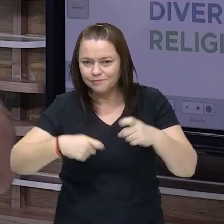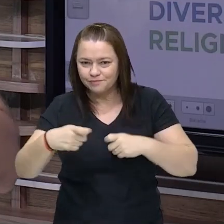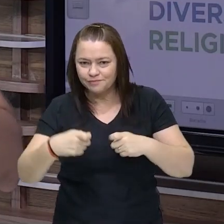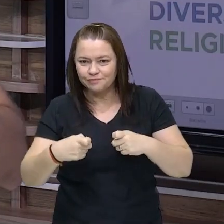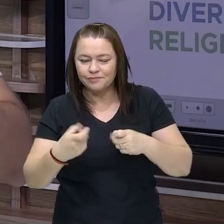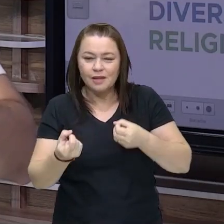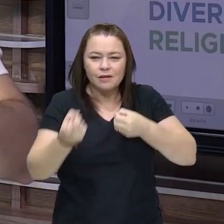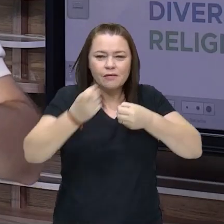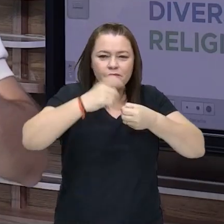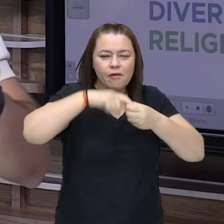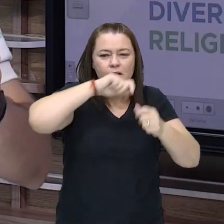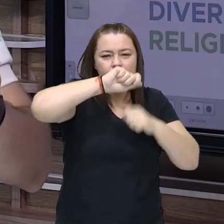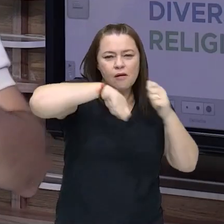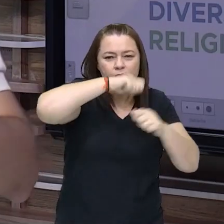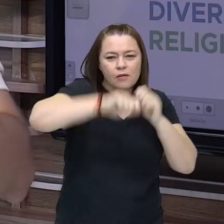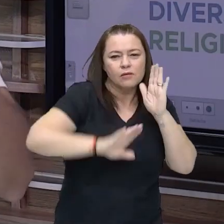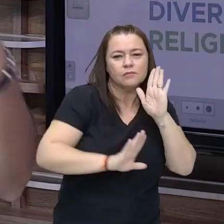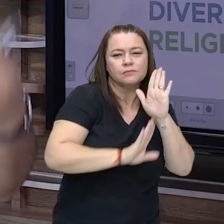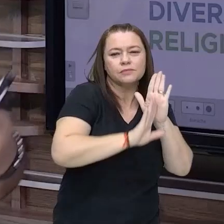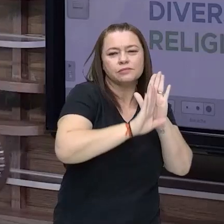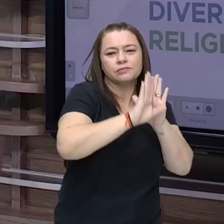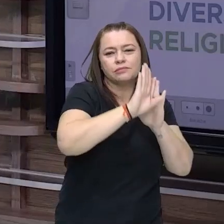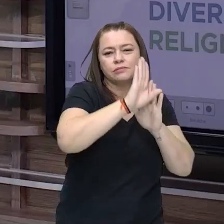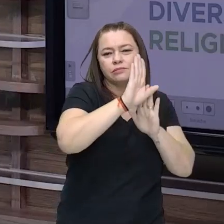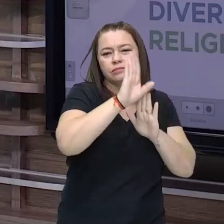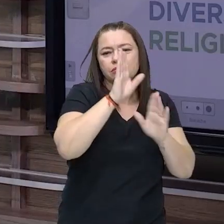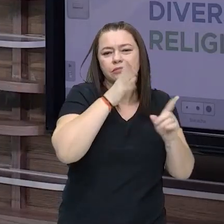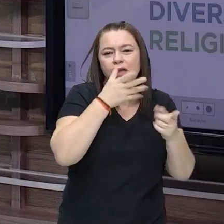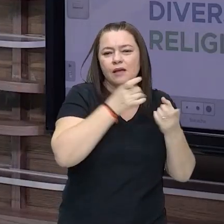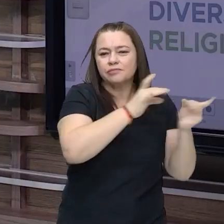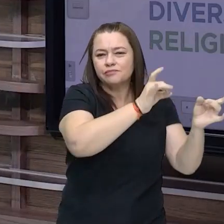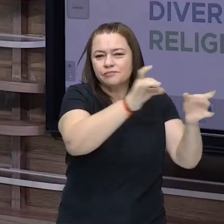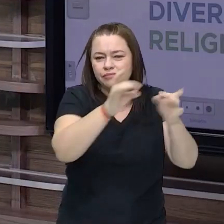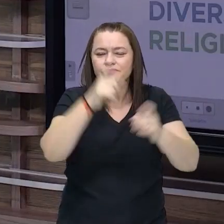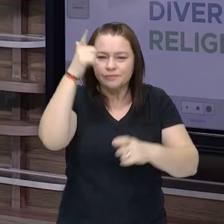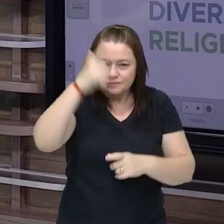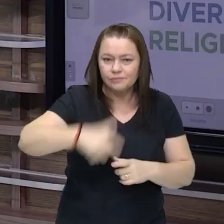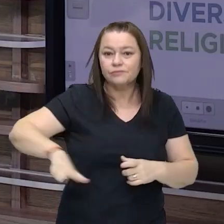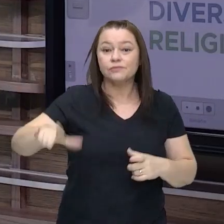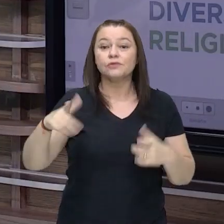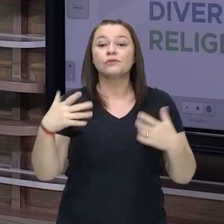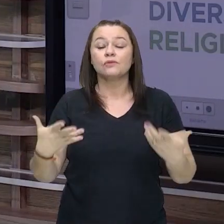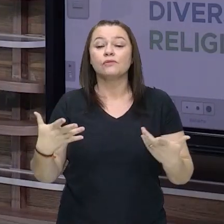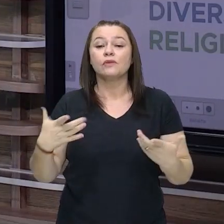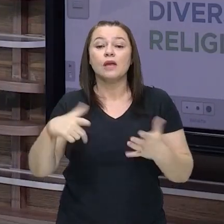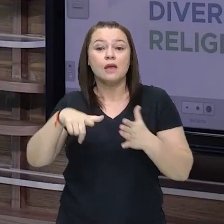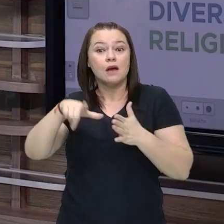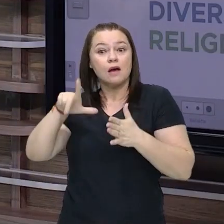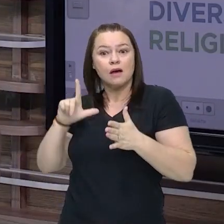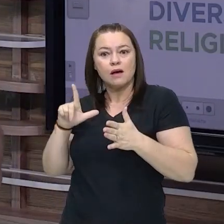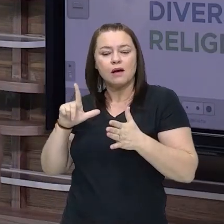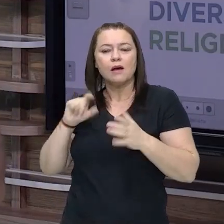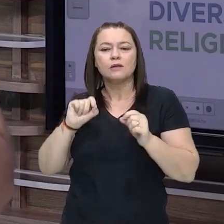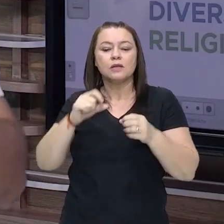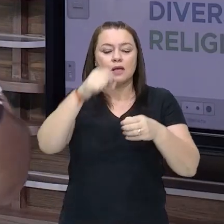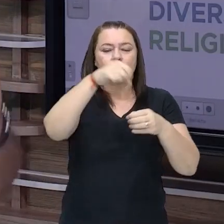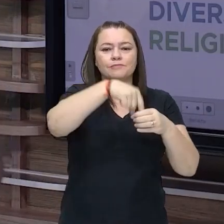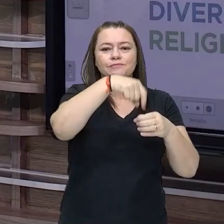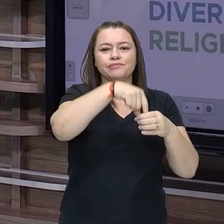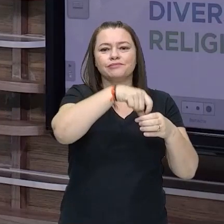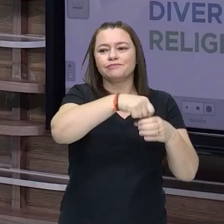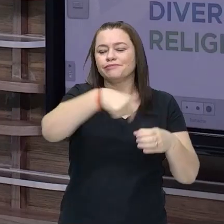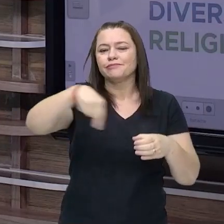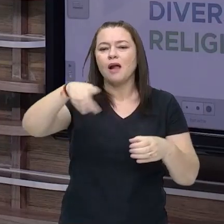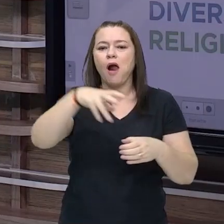nossos produtos, nossa borracha começa a ser exportada, na verdade, mais uma vez. E aí, antes disso, a nossa semente já tinha